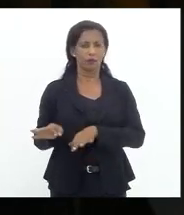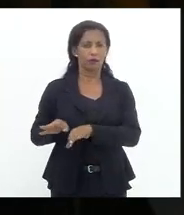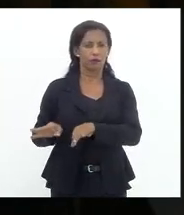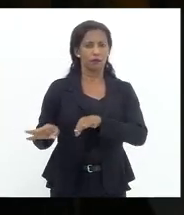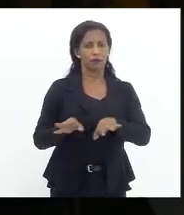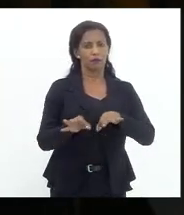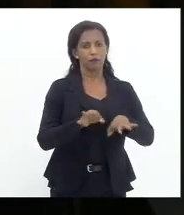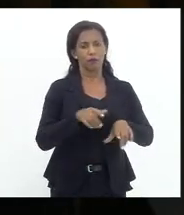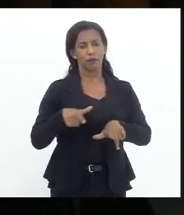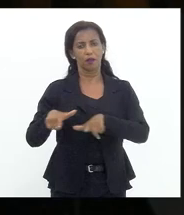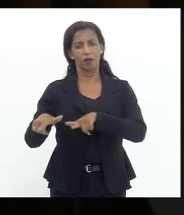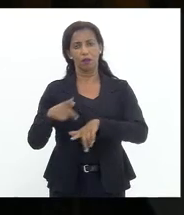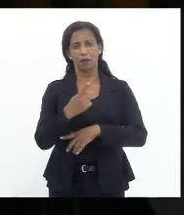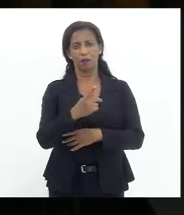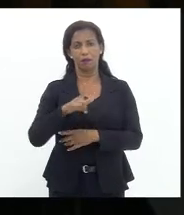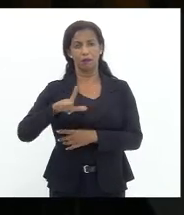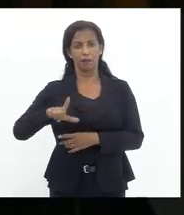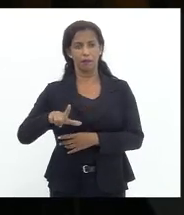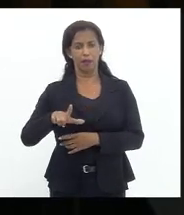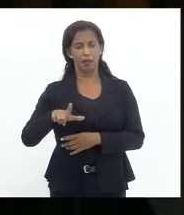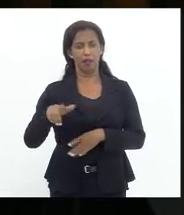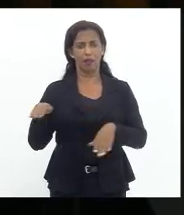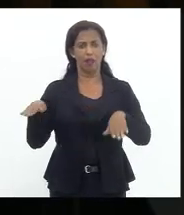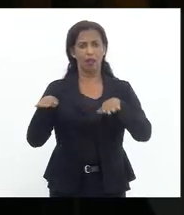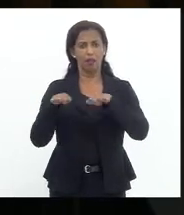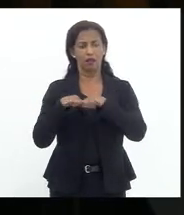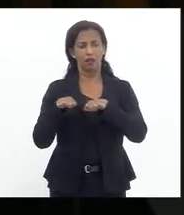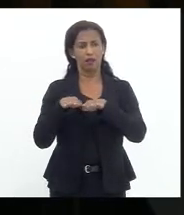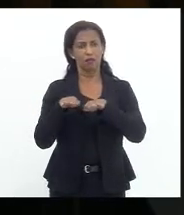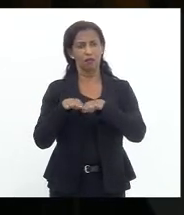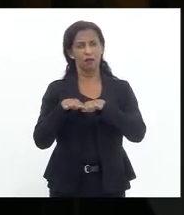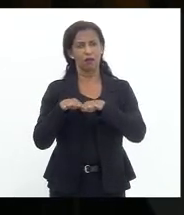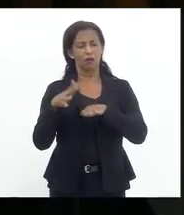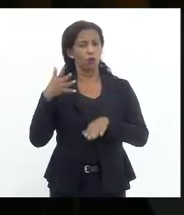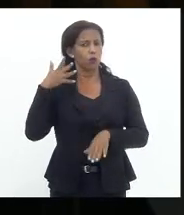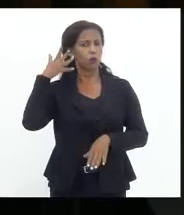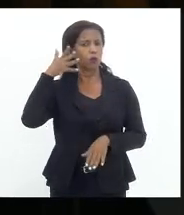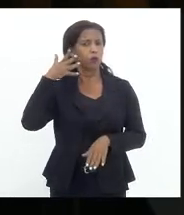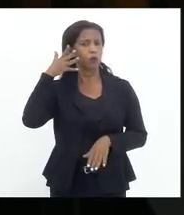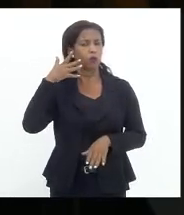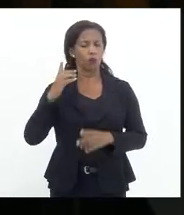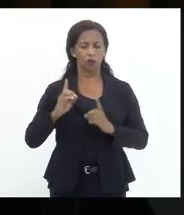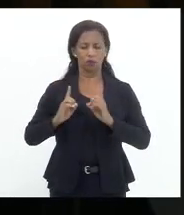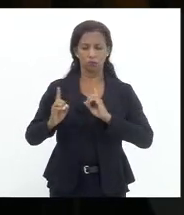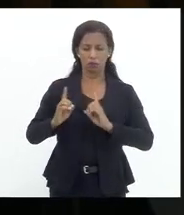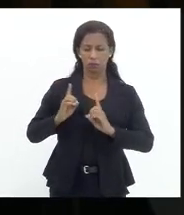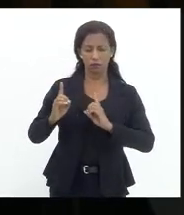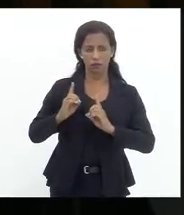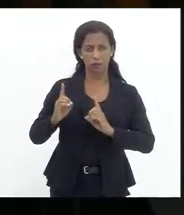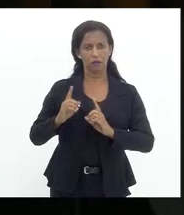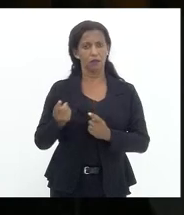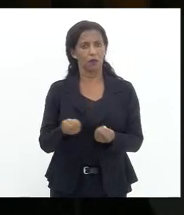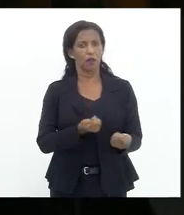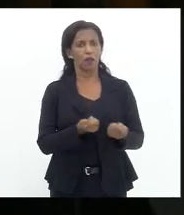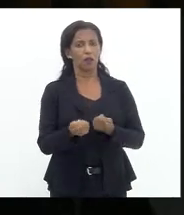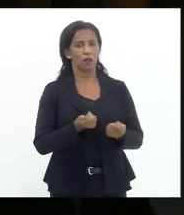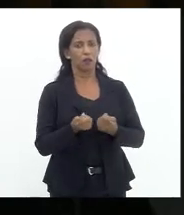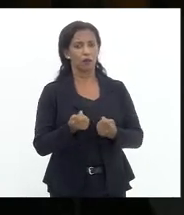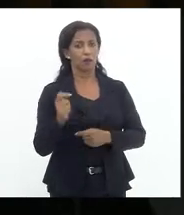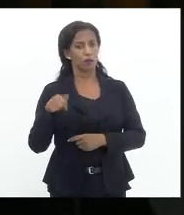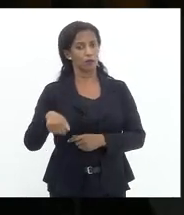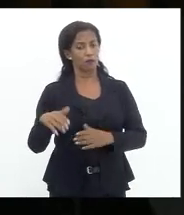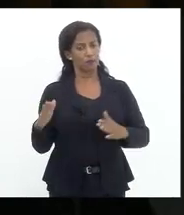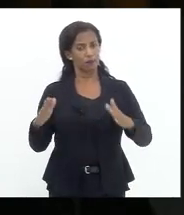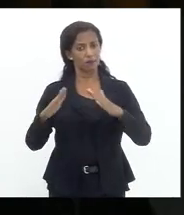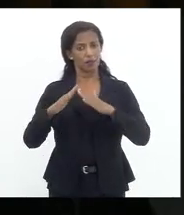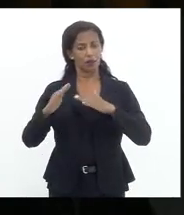elaborando trabalhos e projetos a nível do fórum, não é, de debate econômico que esta